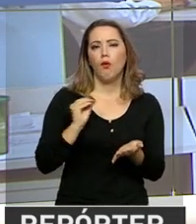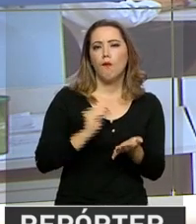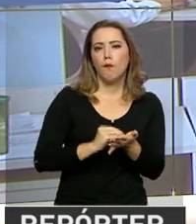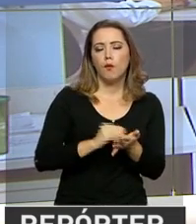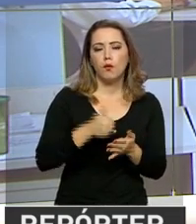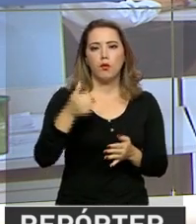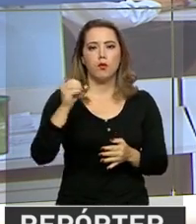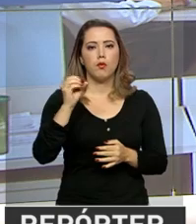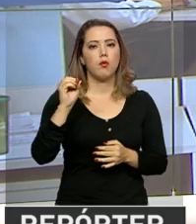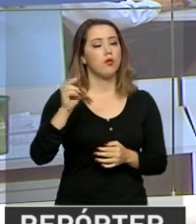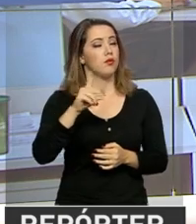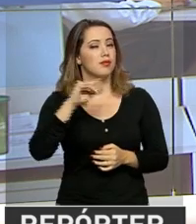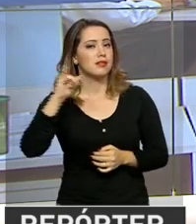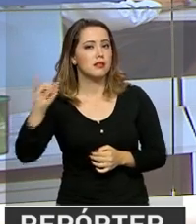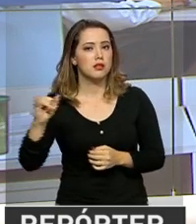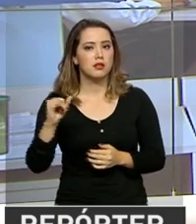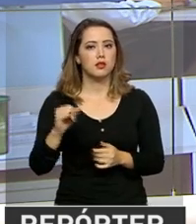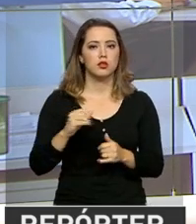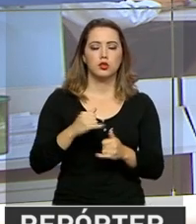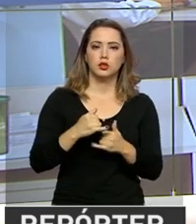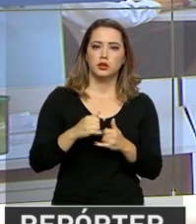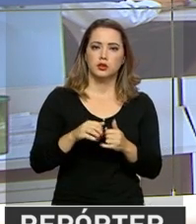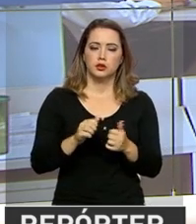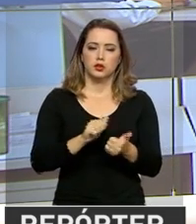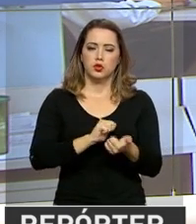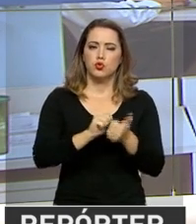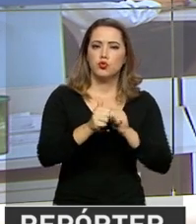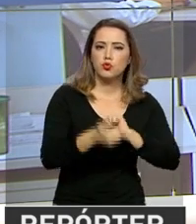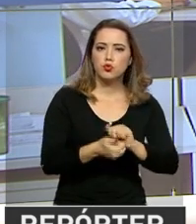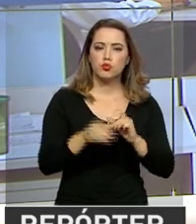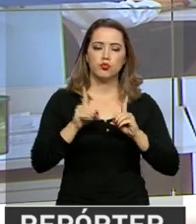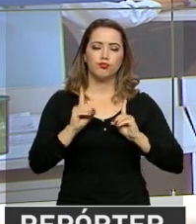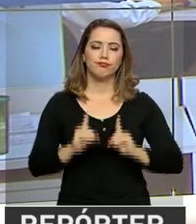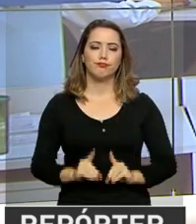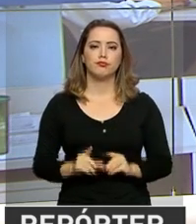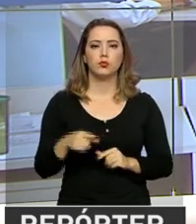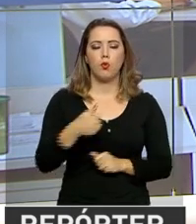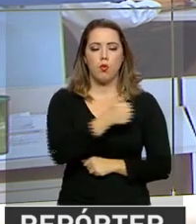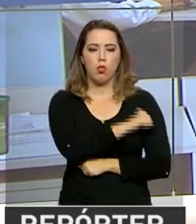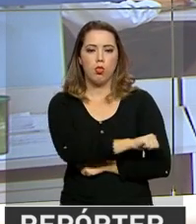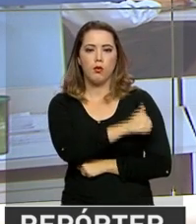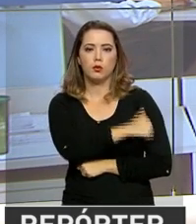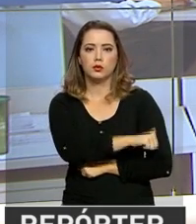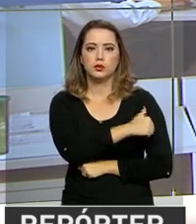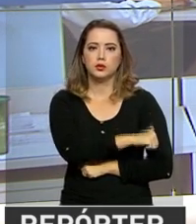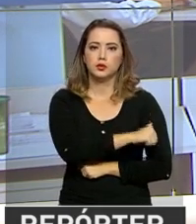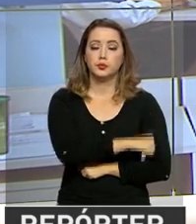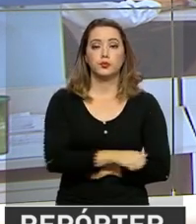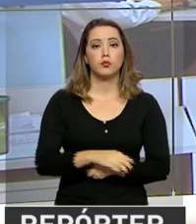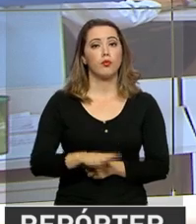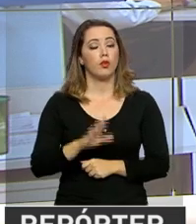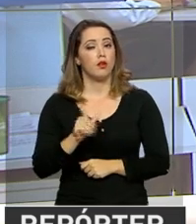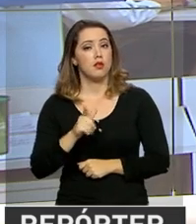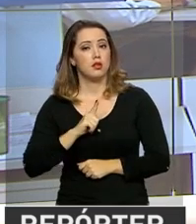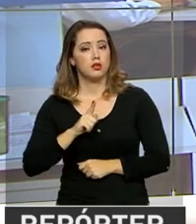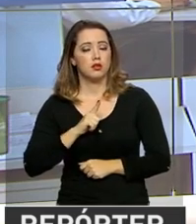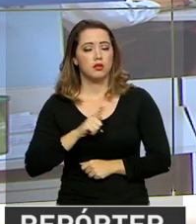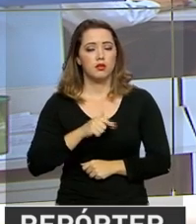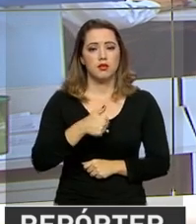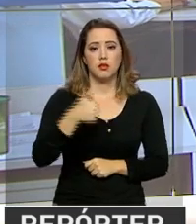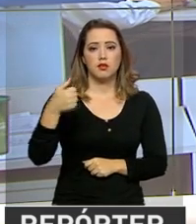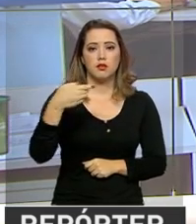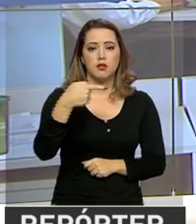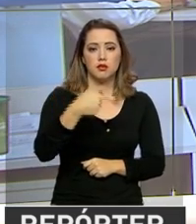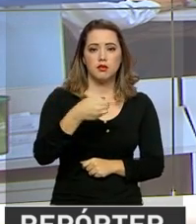para os jogos paralímpicos do Rio de Janeiro o evento vai reunir cerca de 4.000 atletas de 176